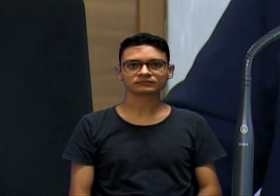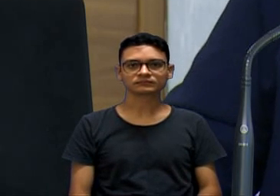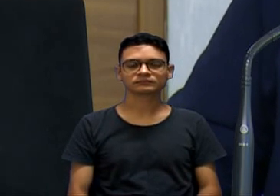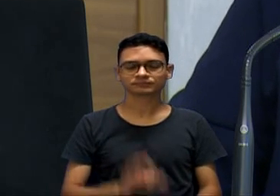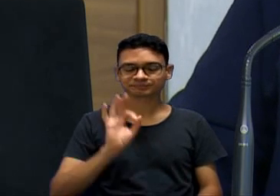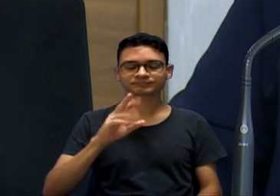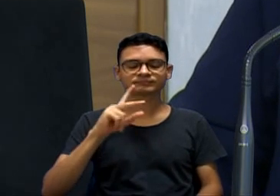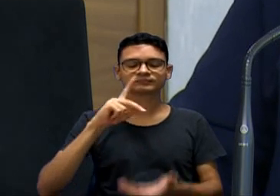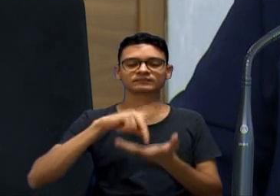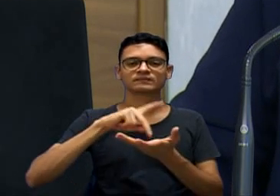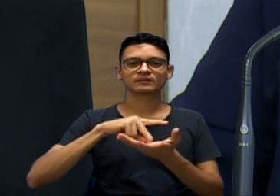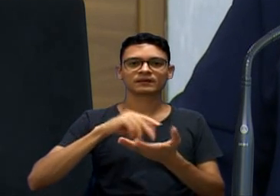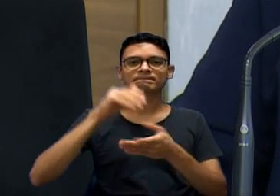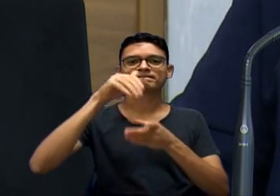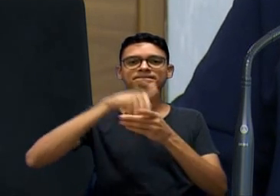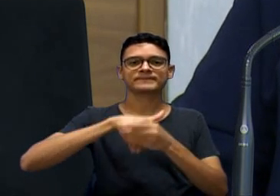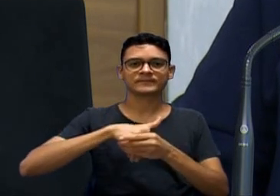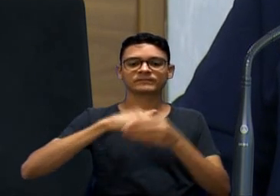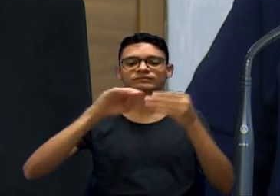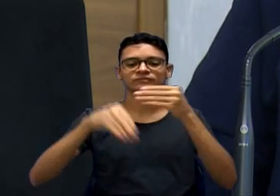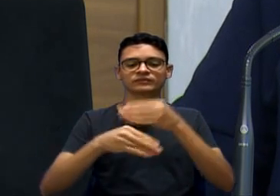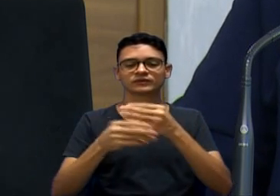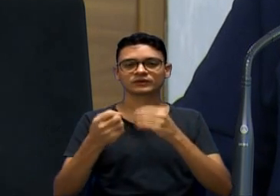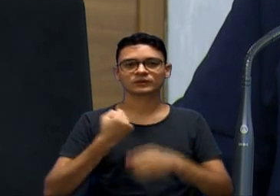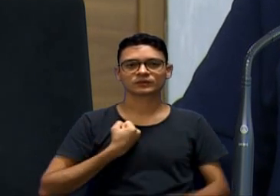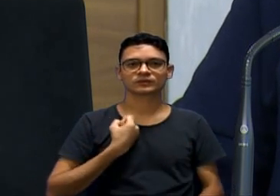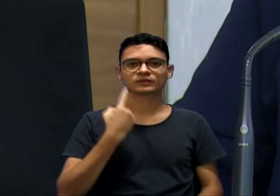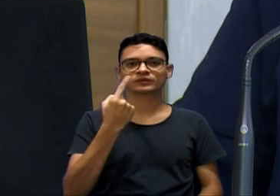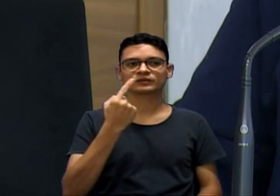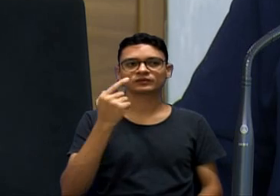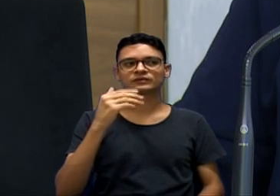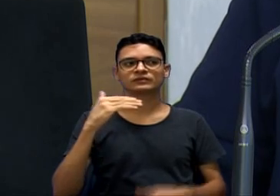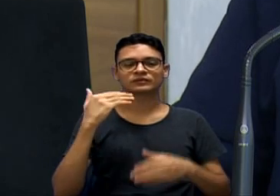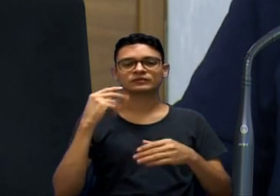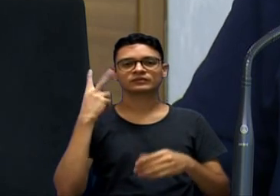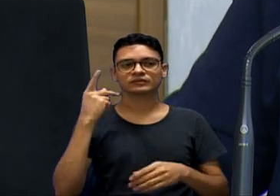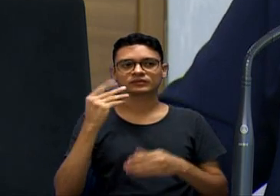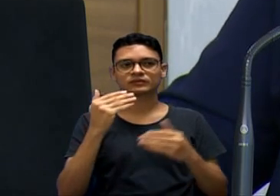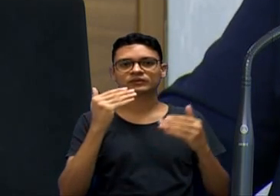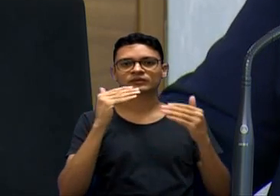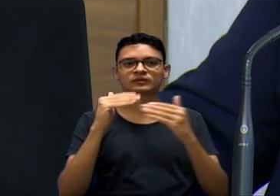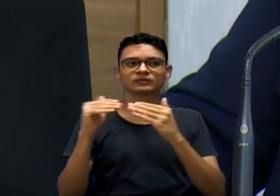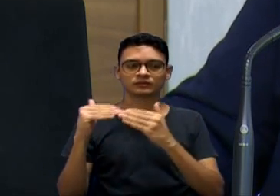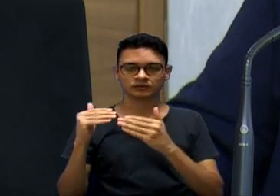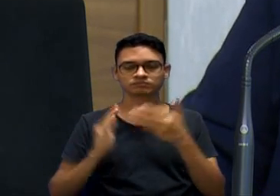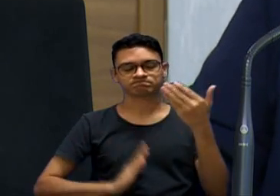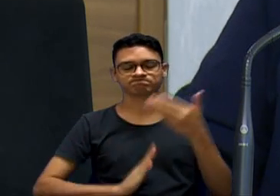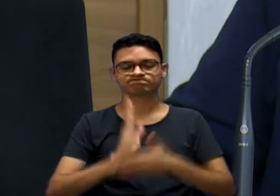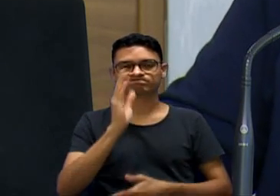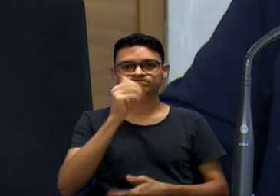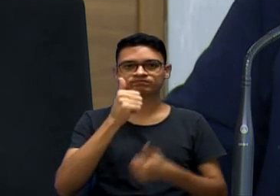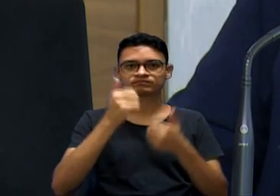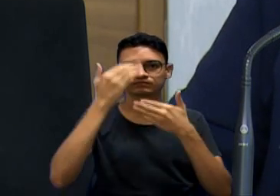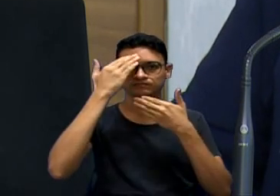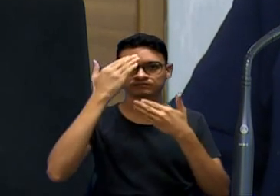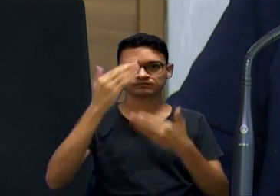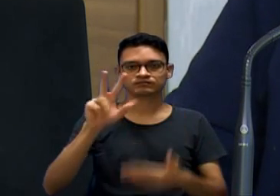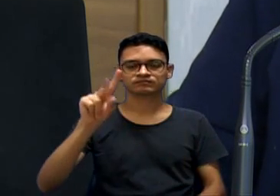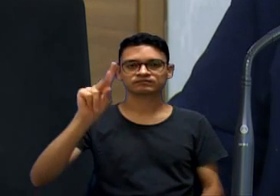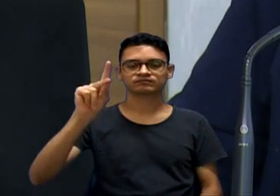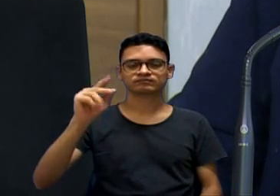Verdade. Eu coloco também em votação a emenda número 1. Os vereadores que concordam, permaneçam como estão, os contrários que manifestar, aprovado. E obrigado, vereador